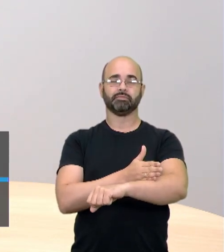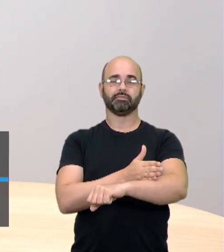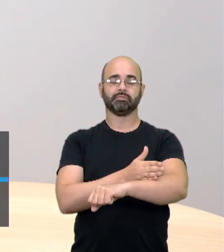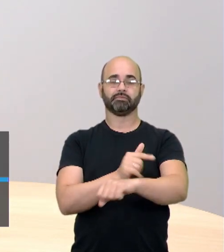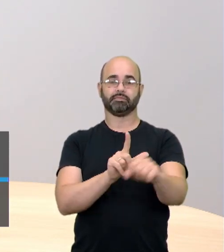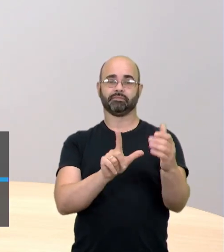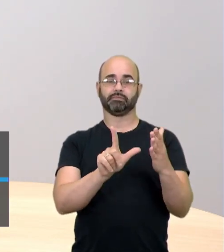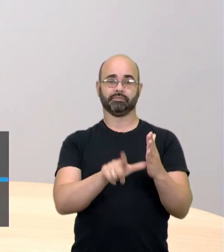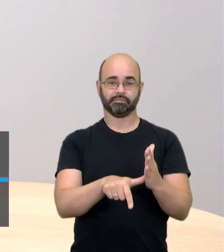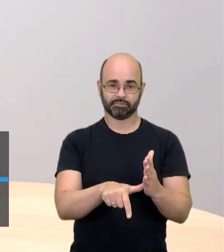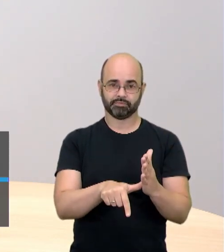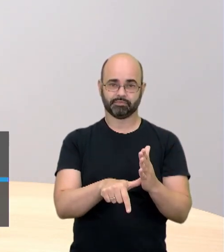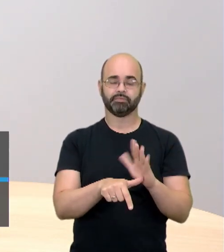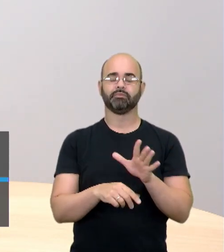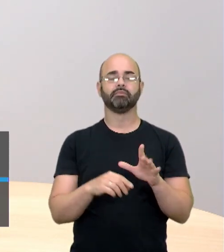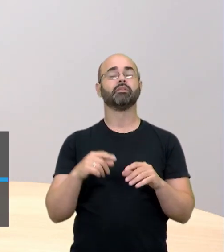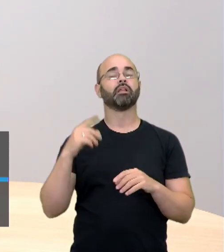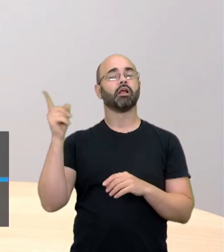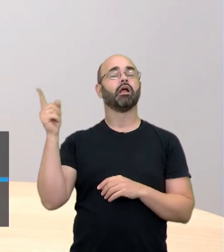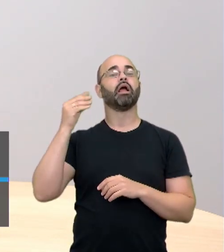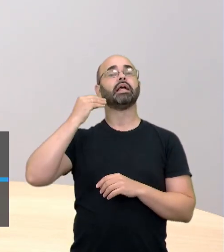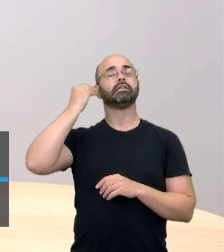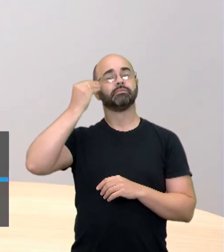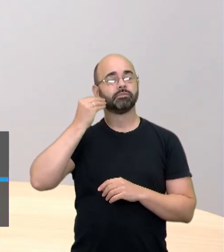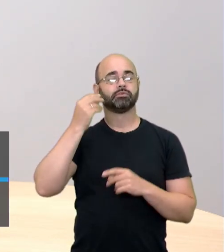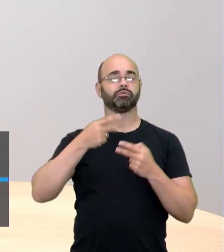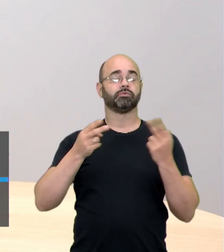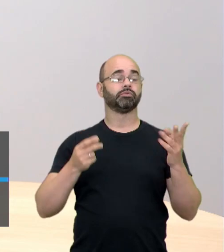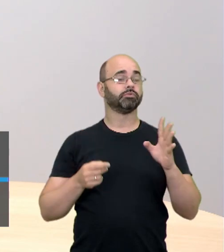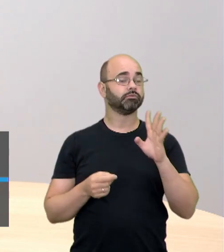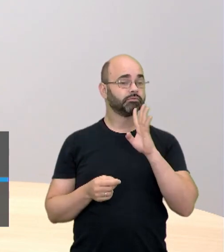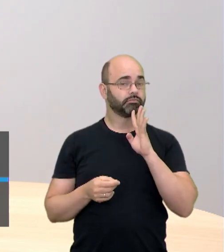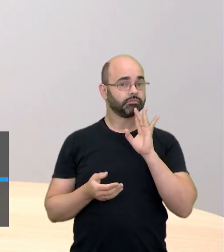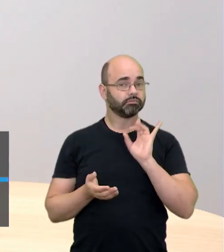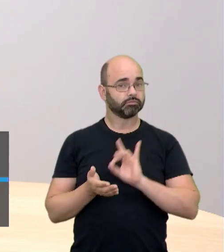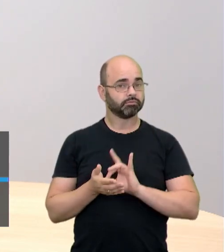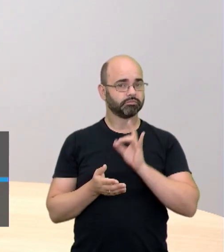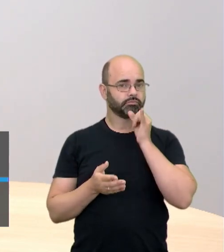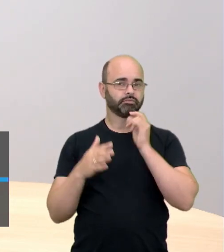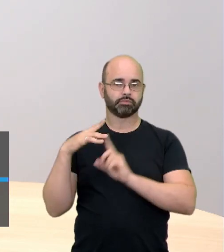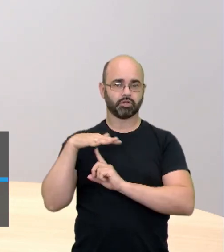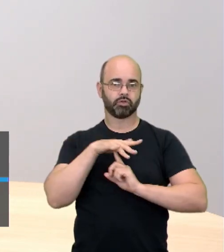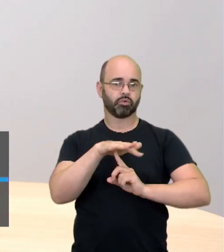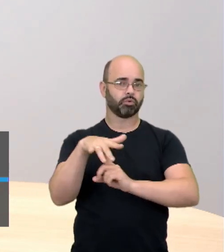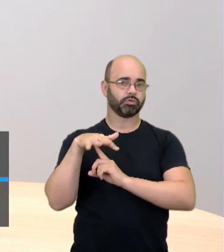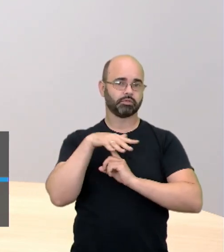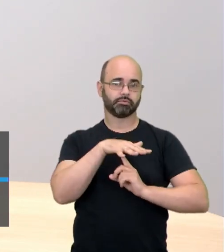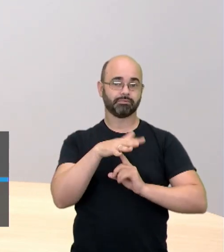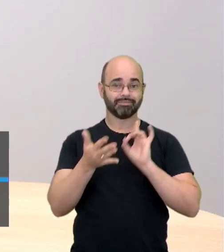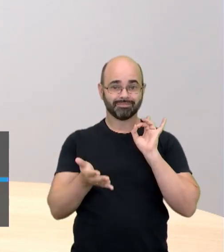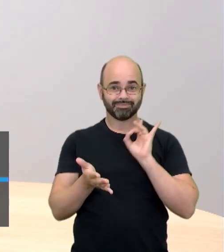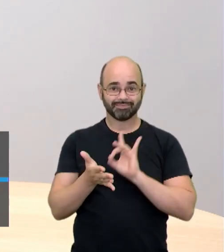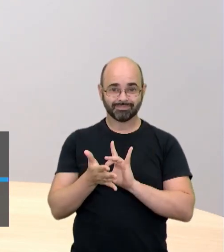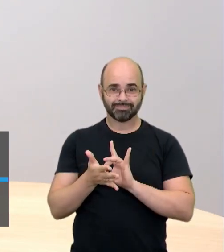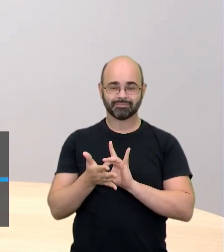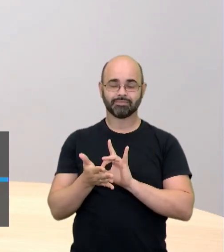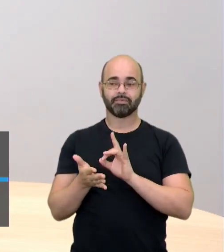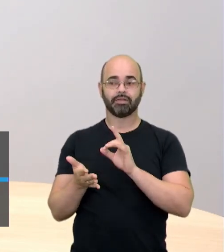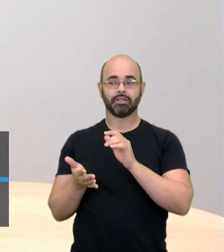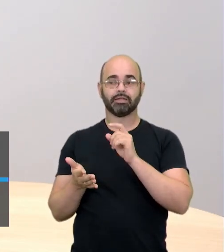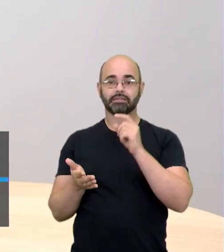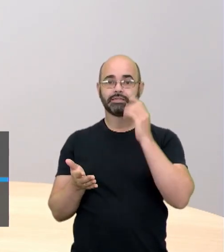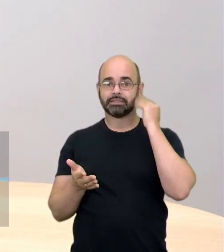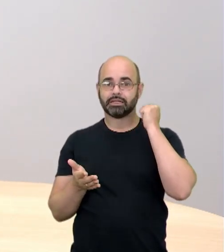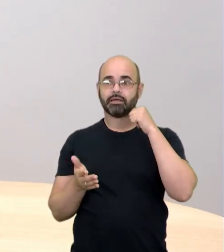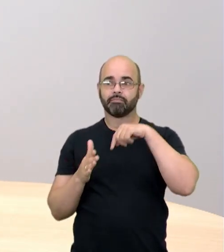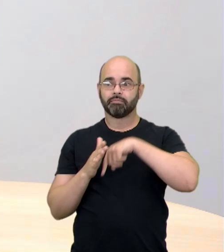fazer experimentos, de se experimentar para conhecer as coisas da natureza. Bom, vejam só um